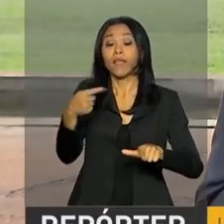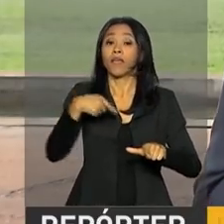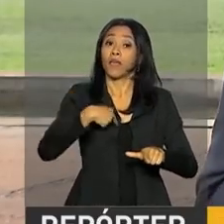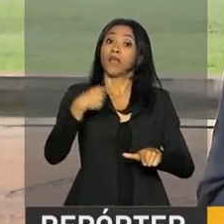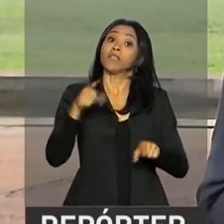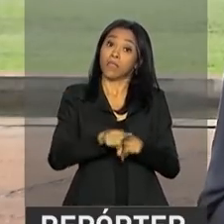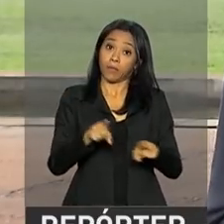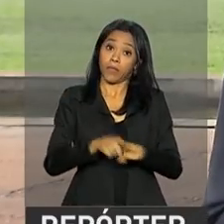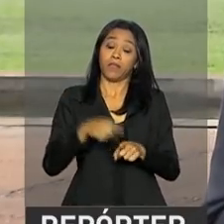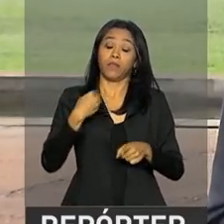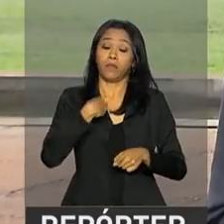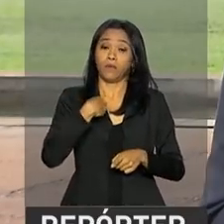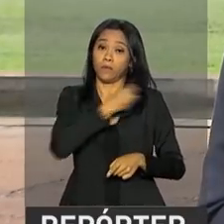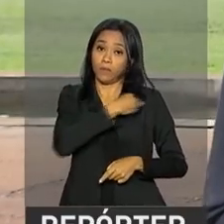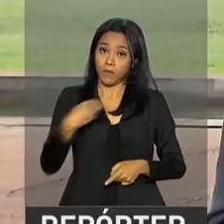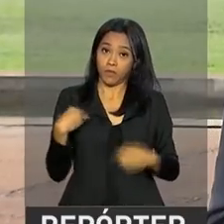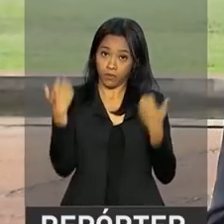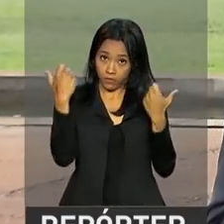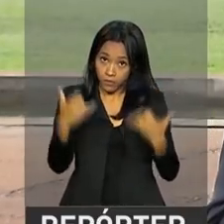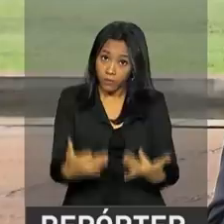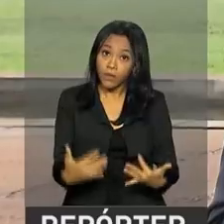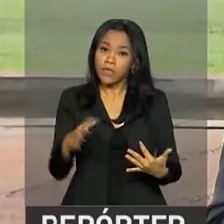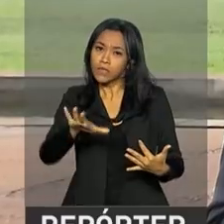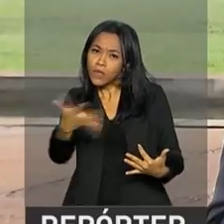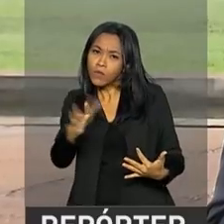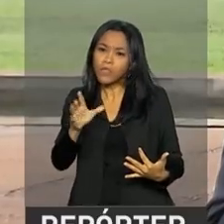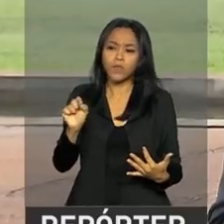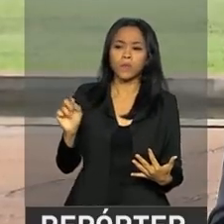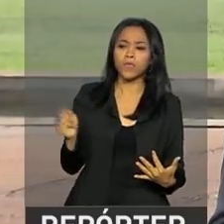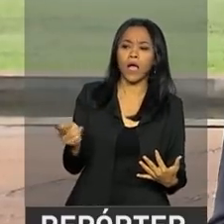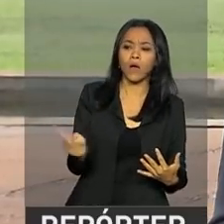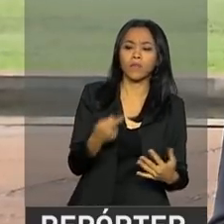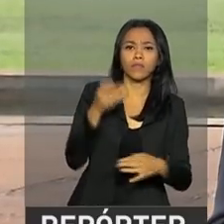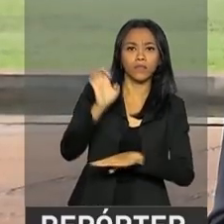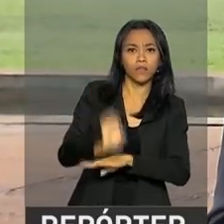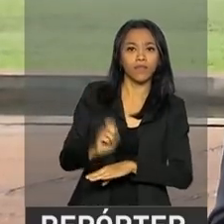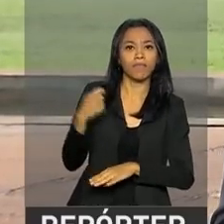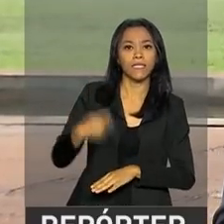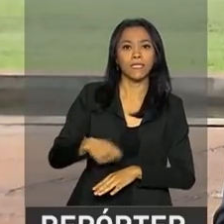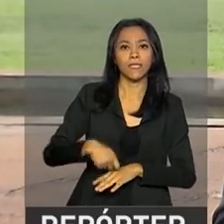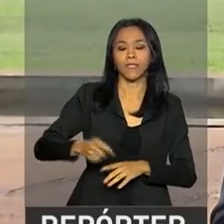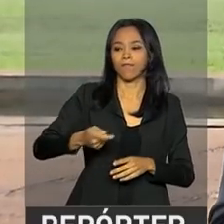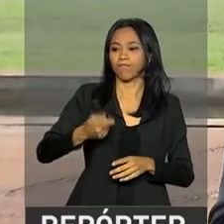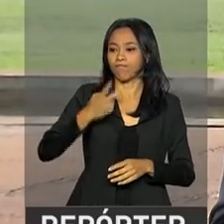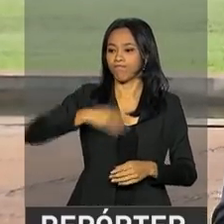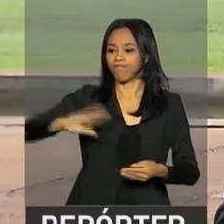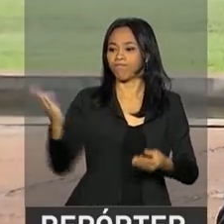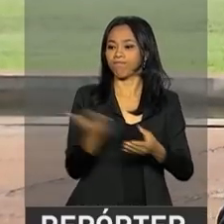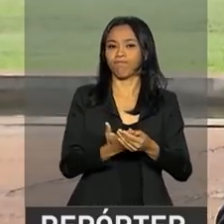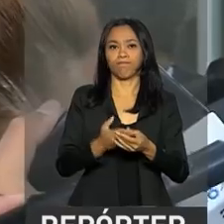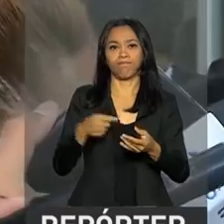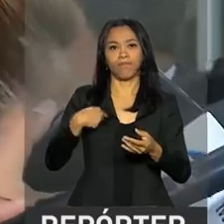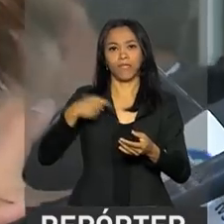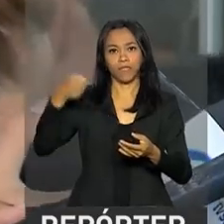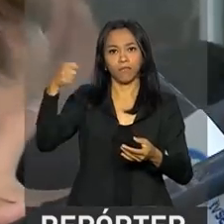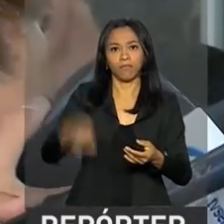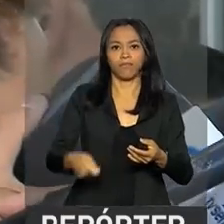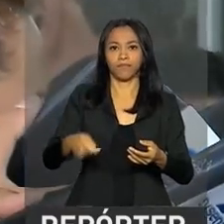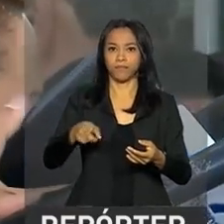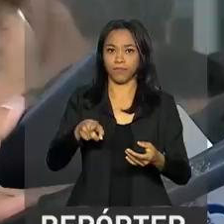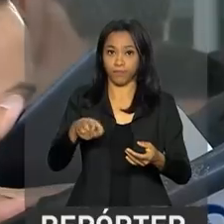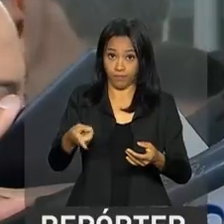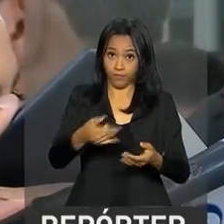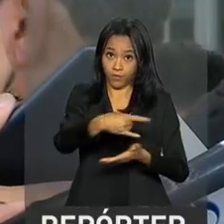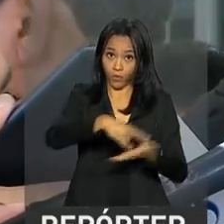que talvez as operações no estado necessitem de mandados de busca e apreensão coletivos na realidade